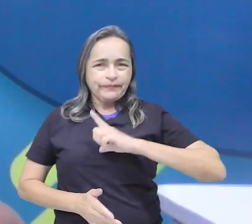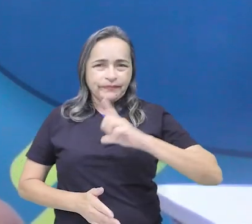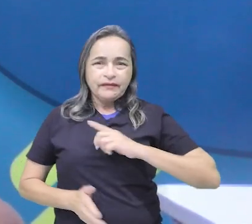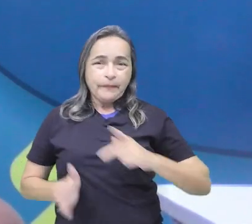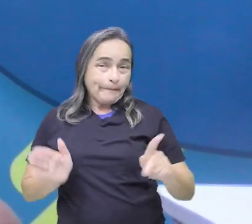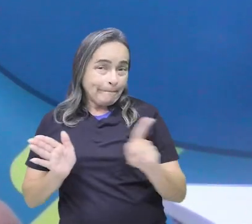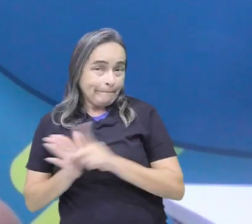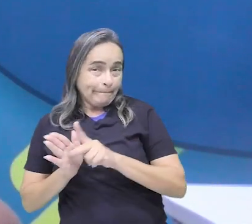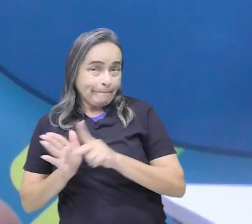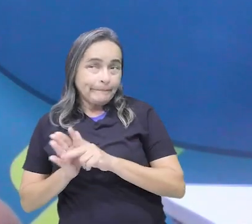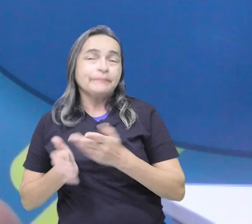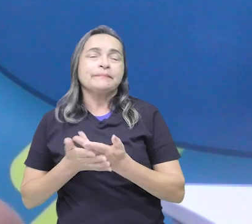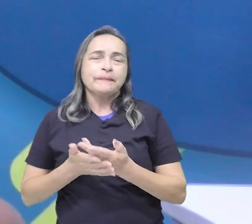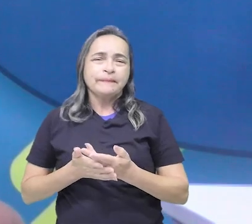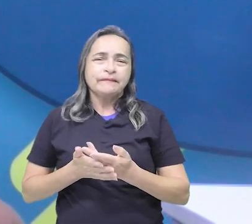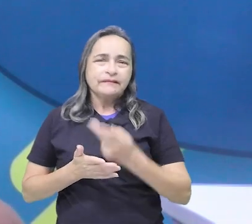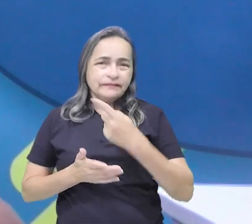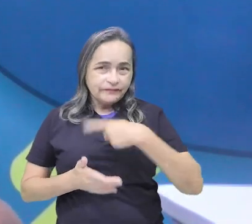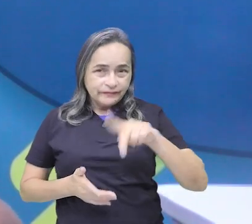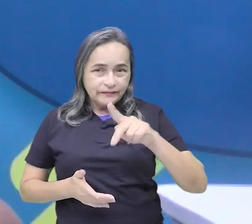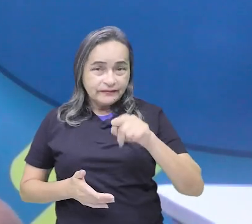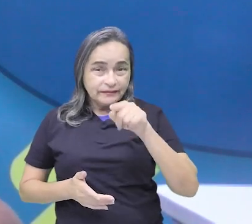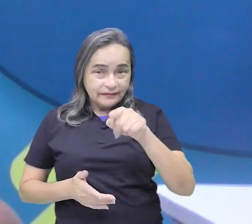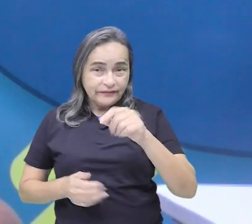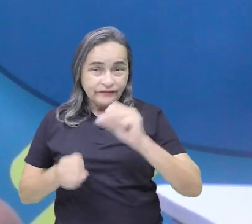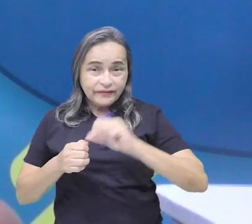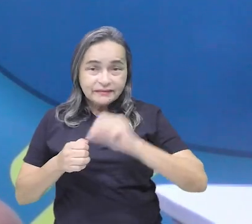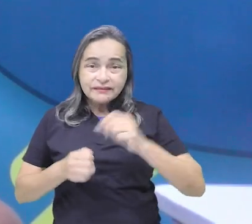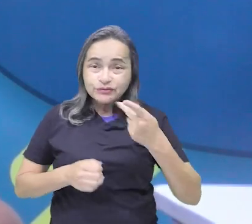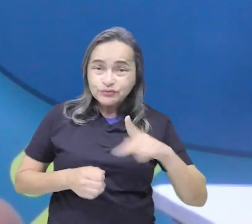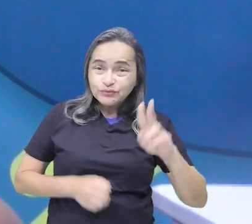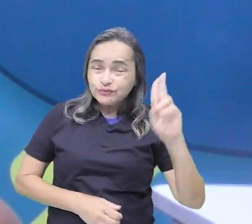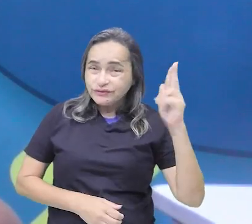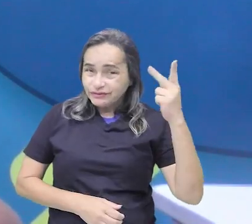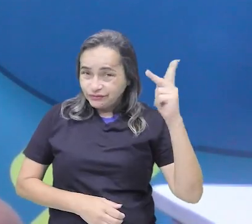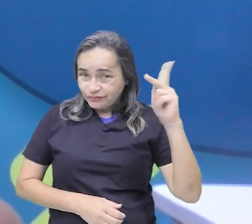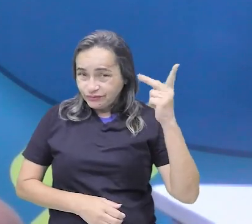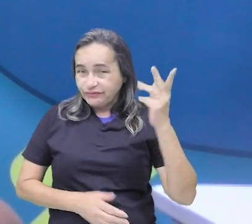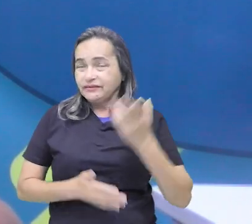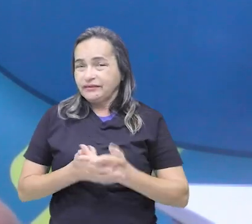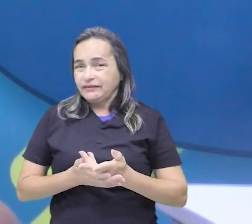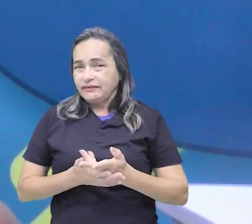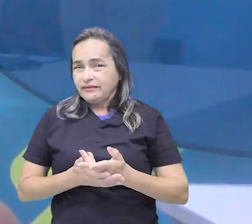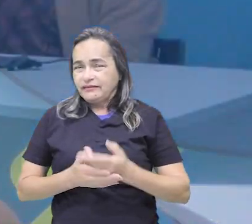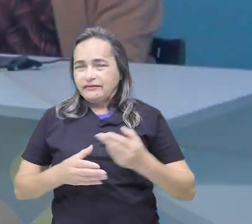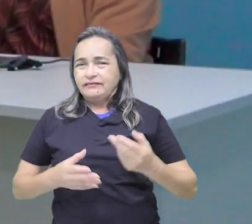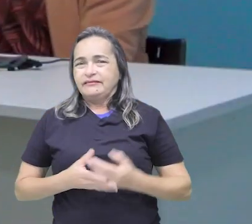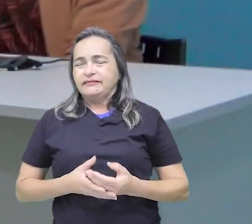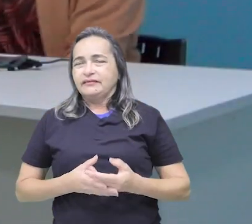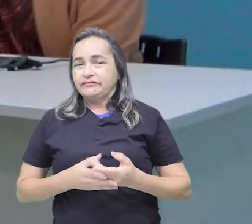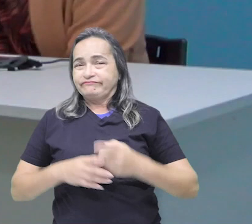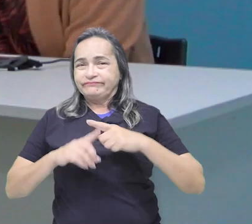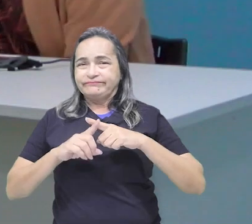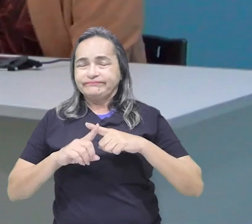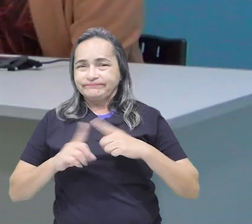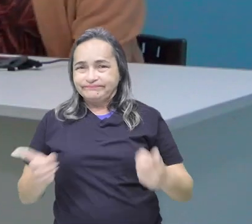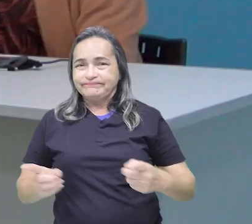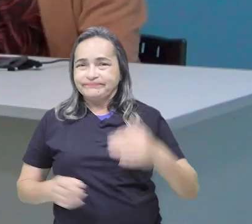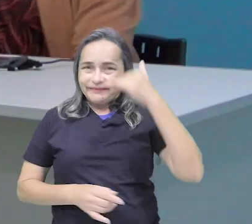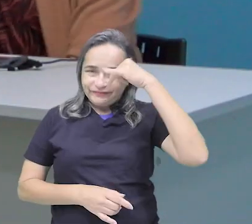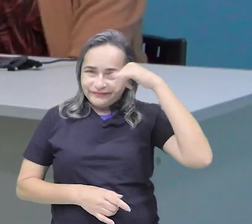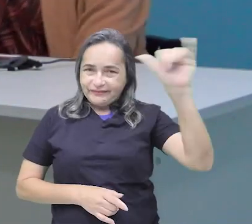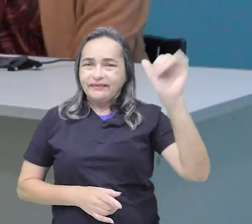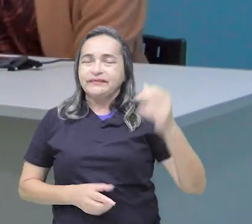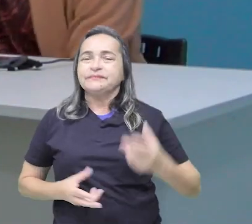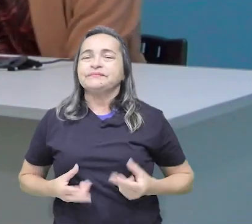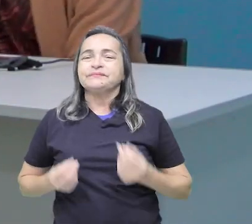seja protagonista da sua história, não deixe que esse mal te alcance. Doutor Jave, em nome